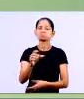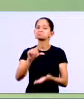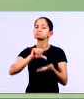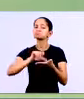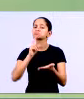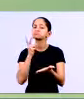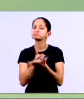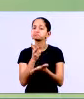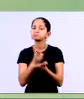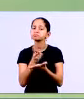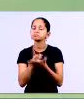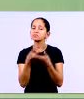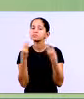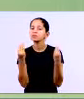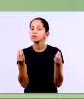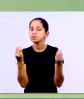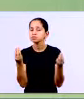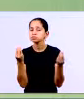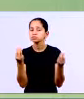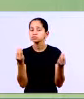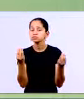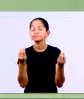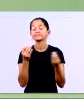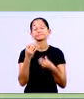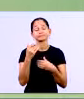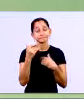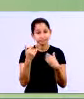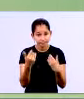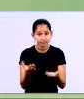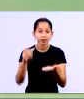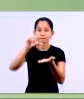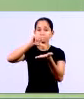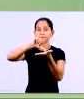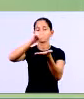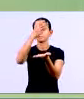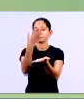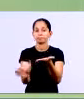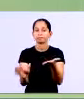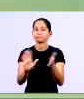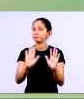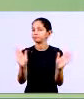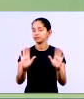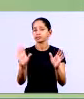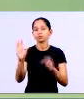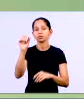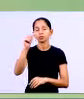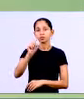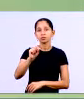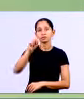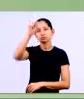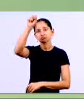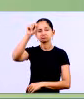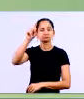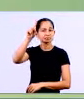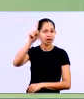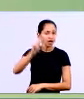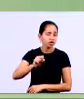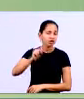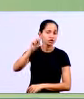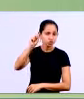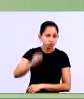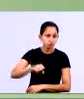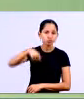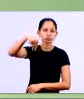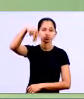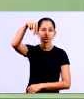né, professora Ruth? Não existe mais o acento em polo. Tá caindo as geleiras lá nos extremos, então caiu acento. o polo